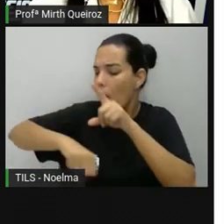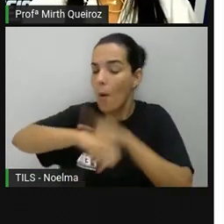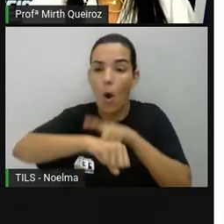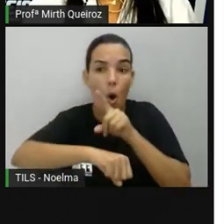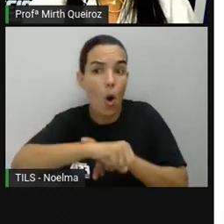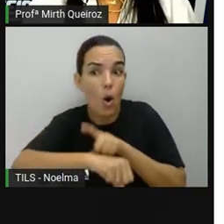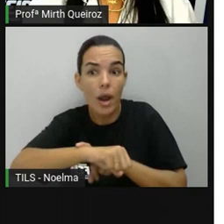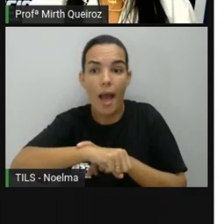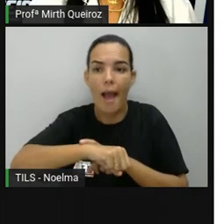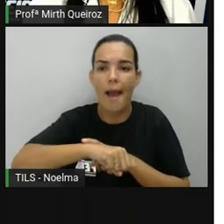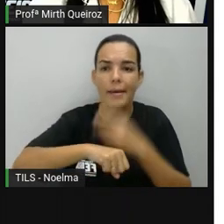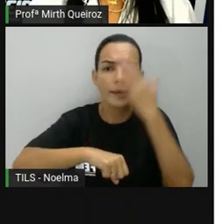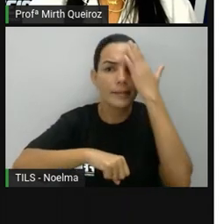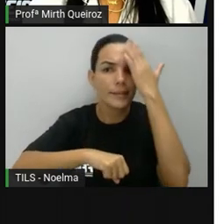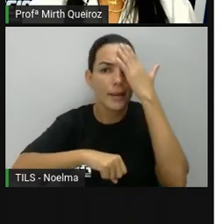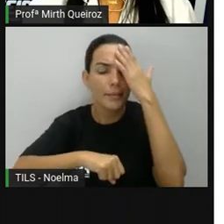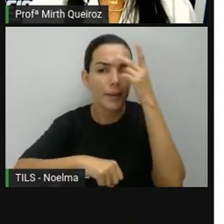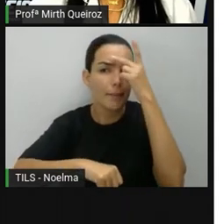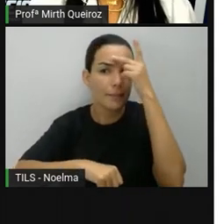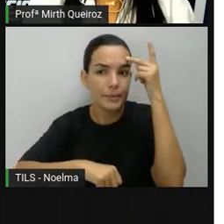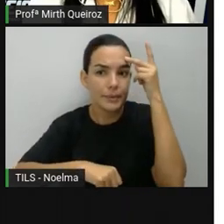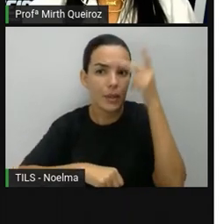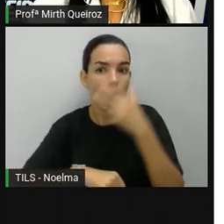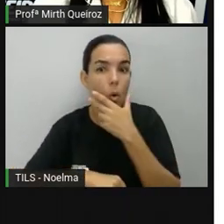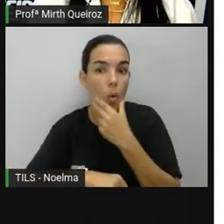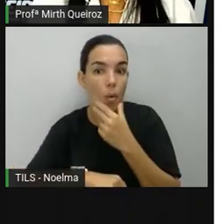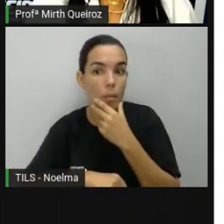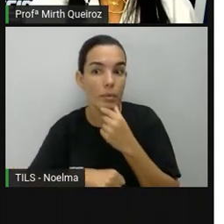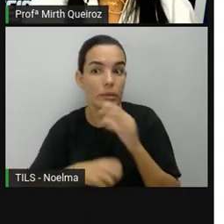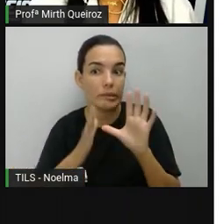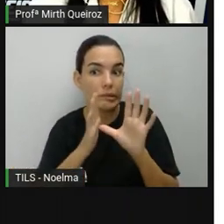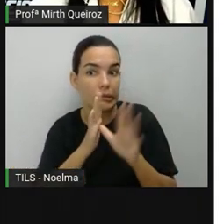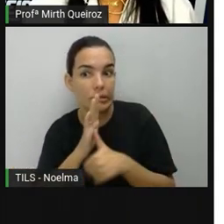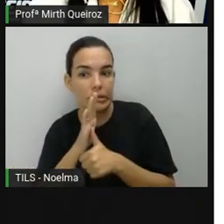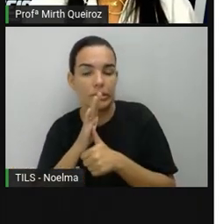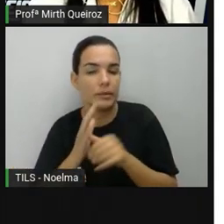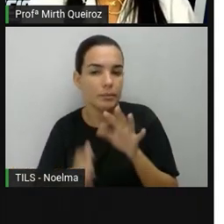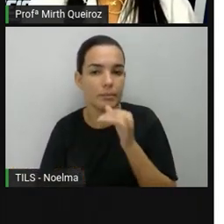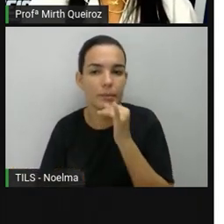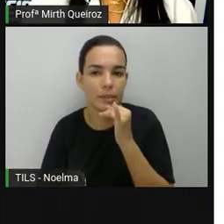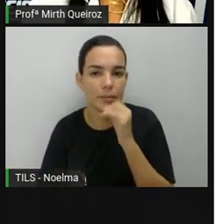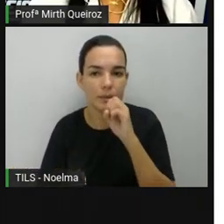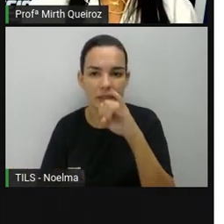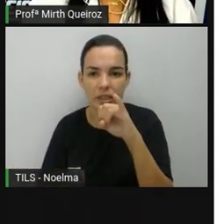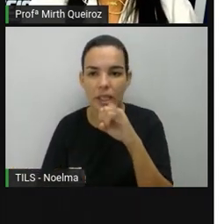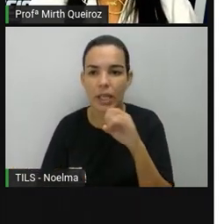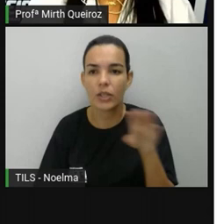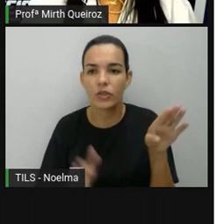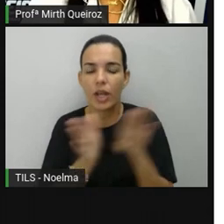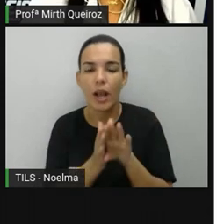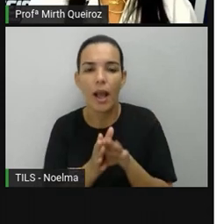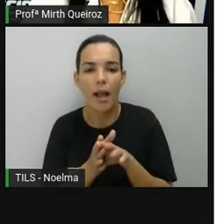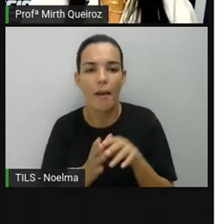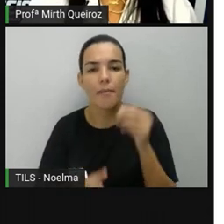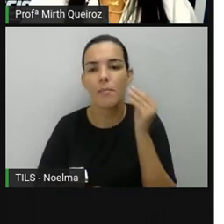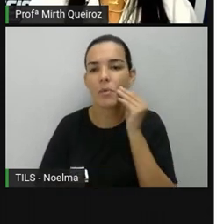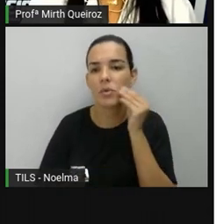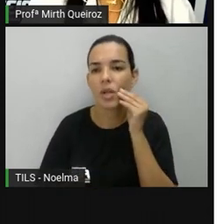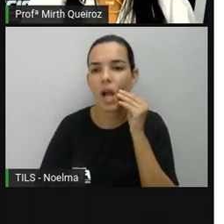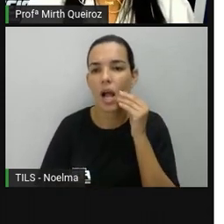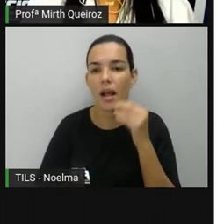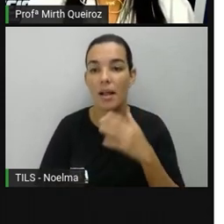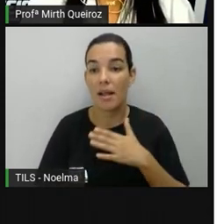horários, alertando a larápios, né? Ou seja, quando você dá o check-in ali, Mitch está no